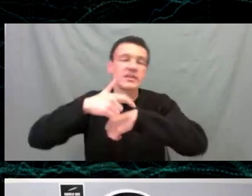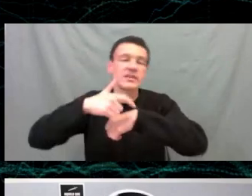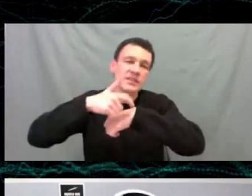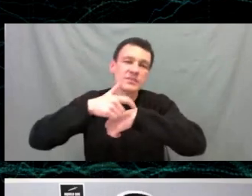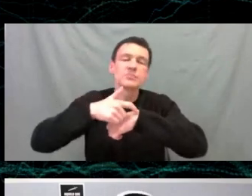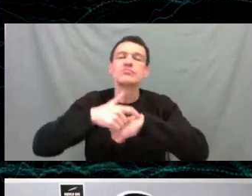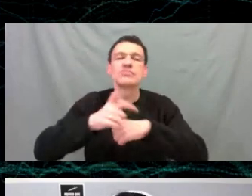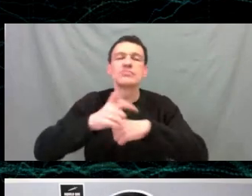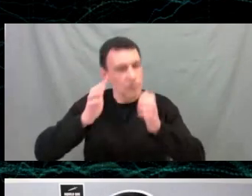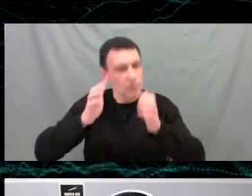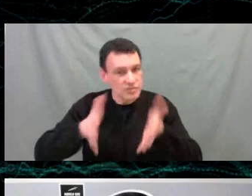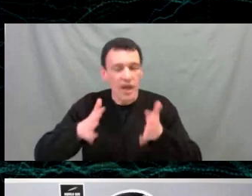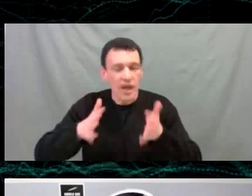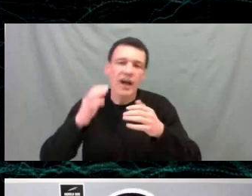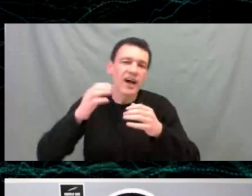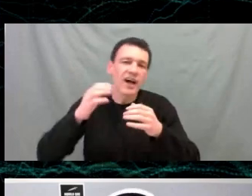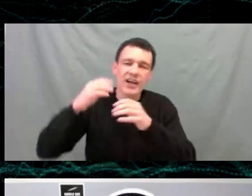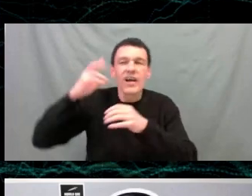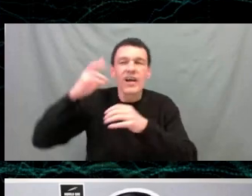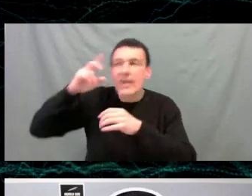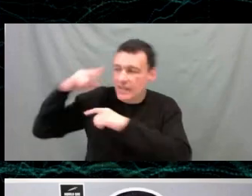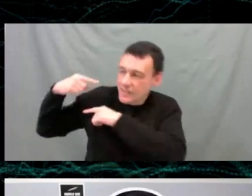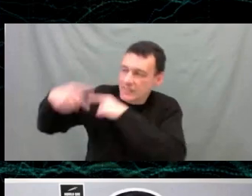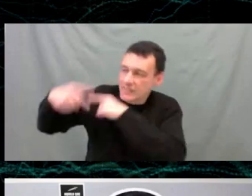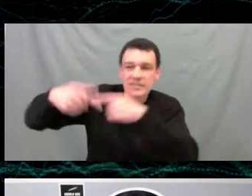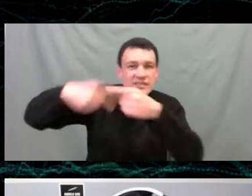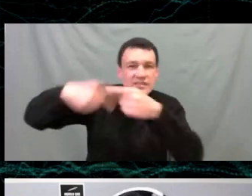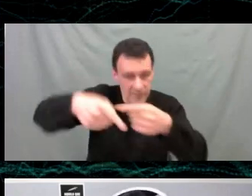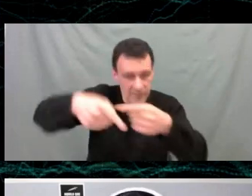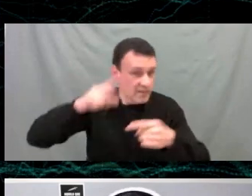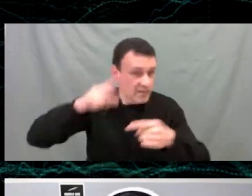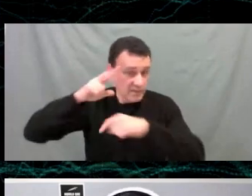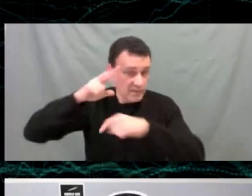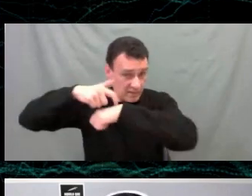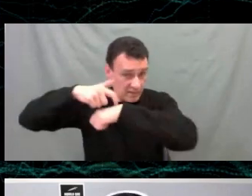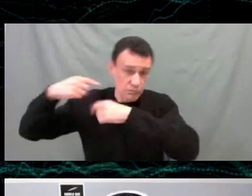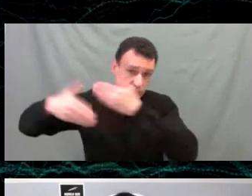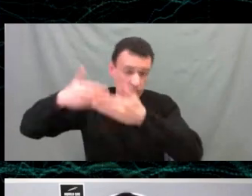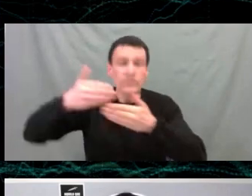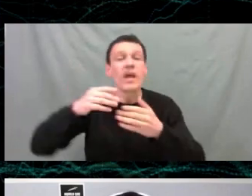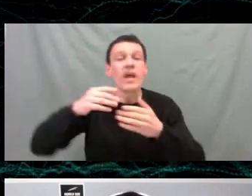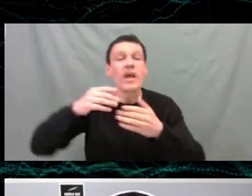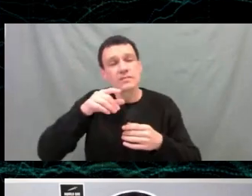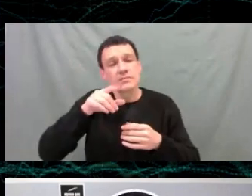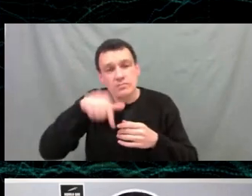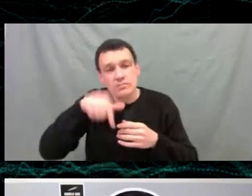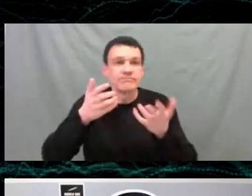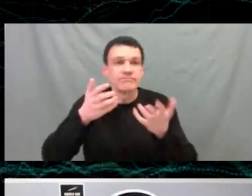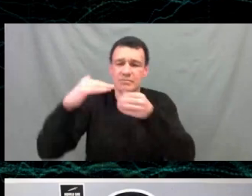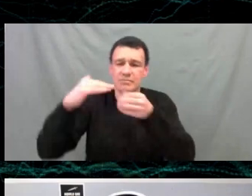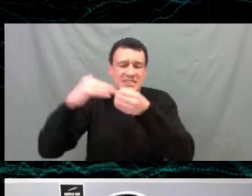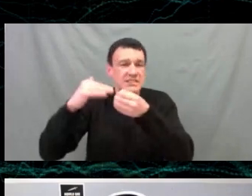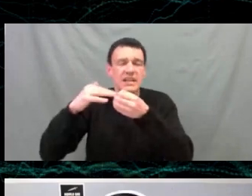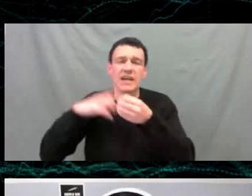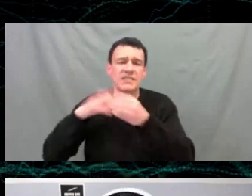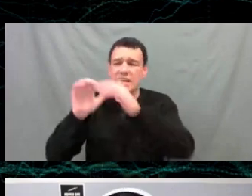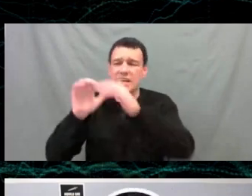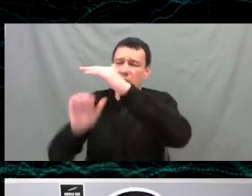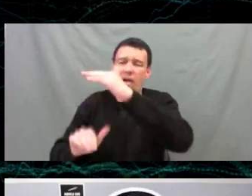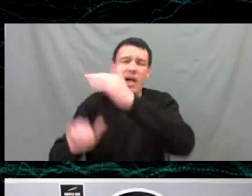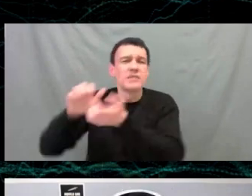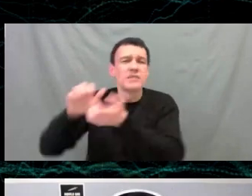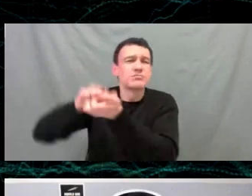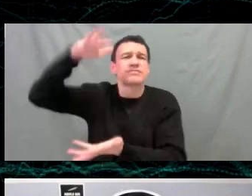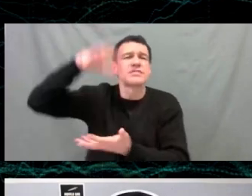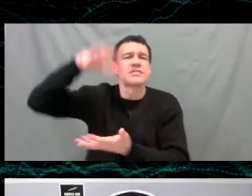ABICs que tendem a fazer com que você tenha um crescimento exacerbado do seu banco de dados, né, em pouco tempo. Então, assim, muitas vezes